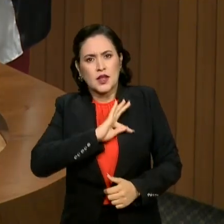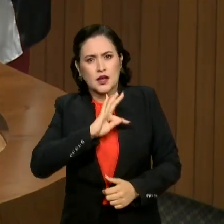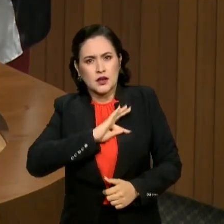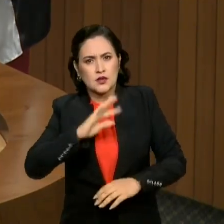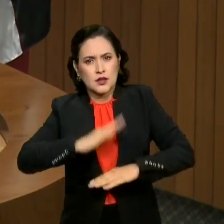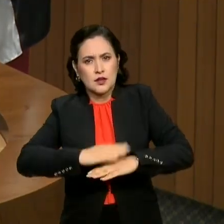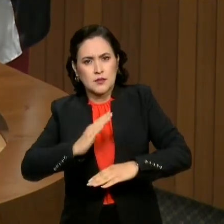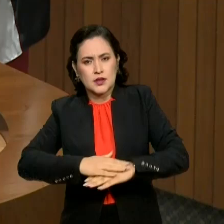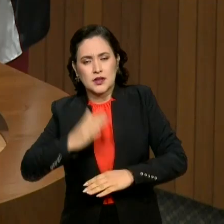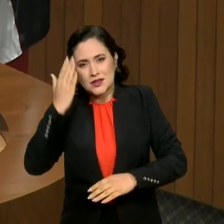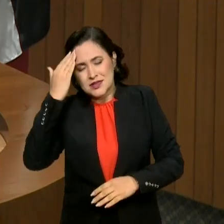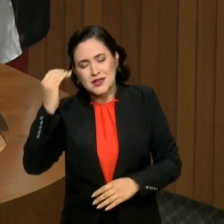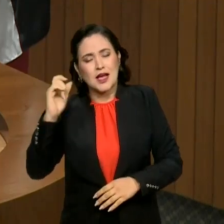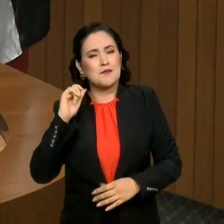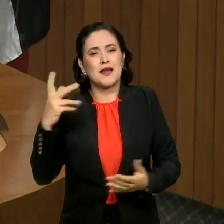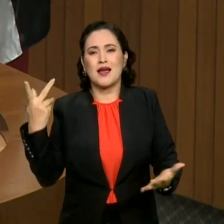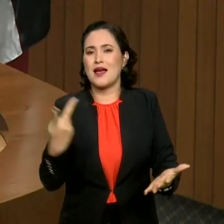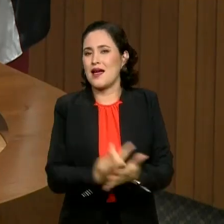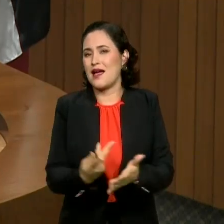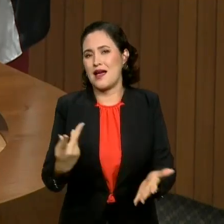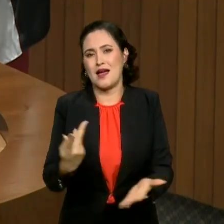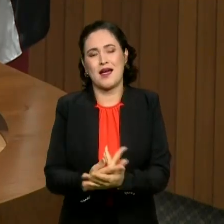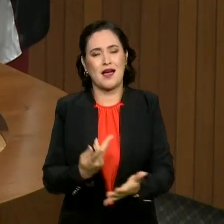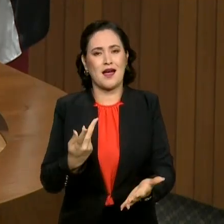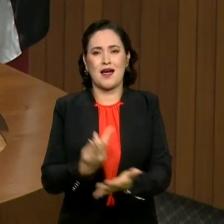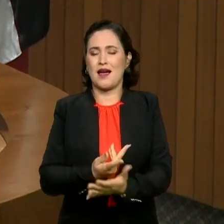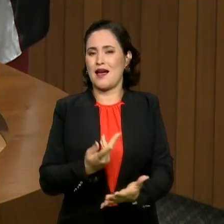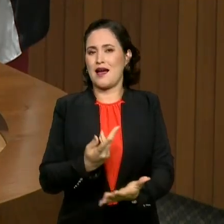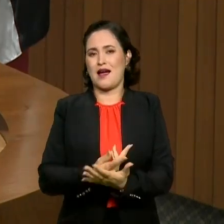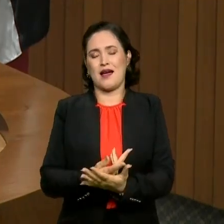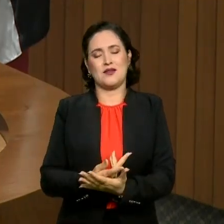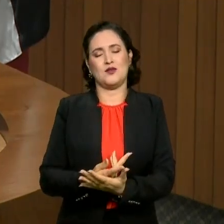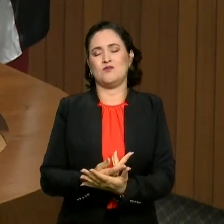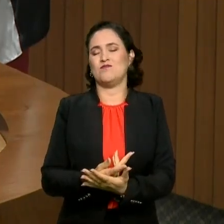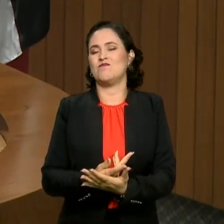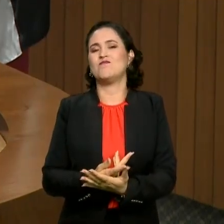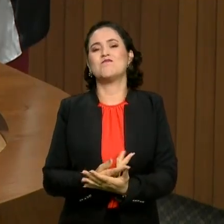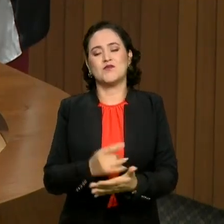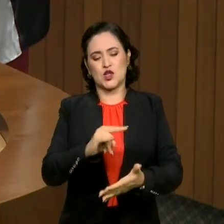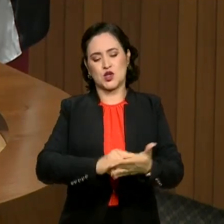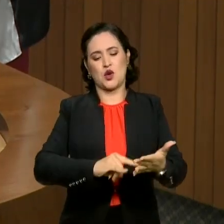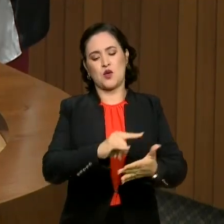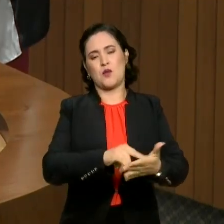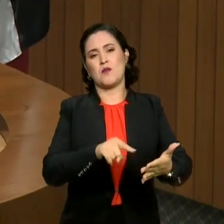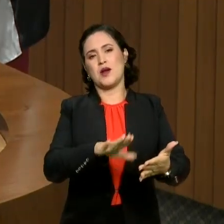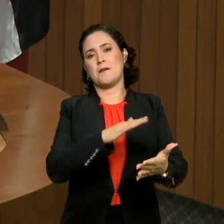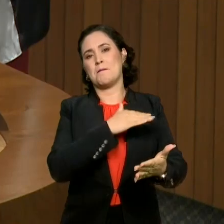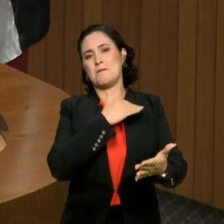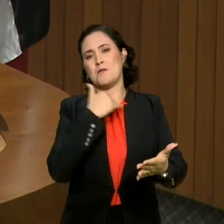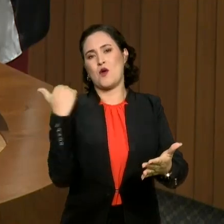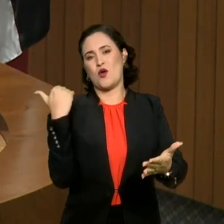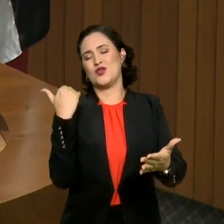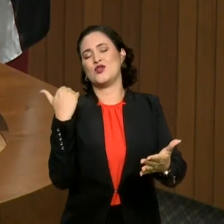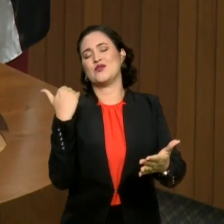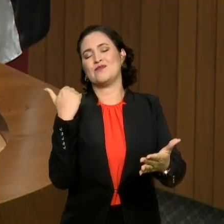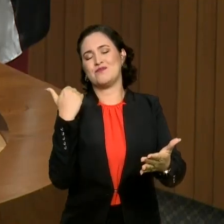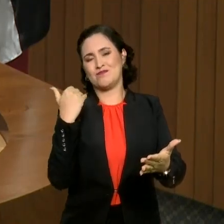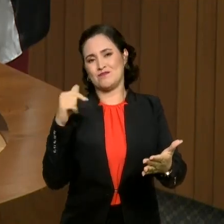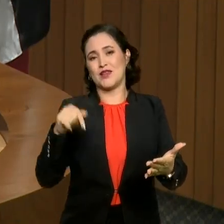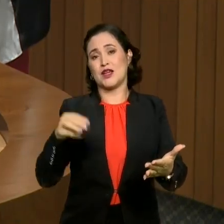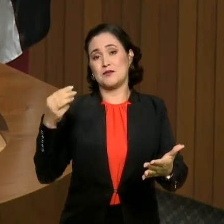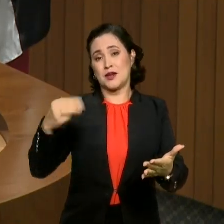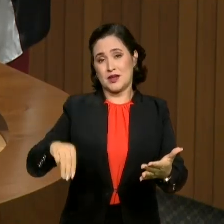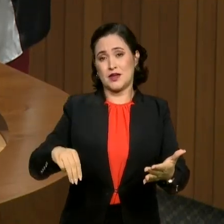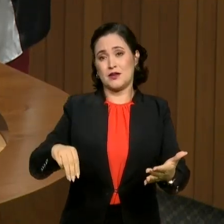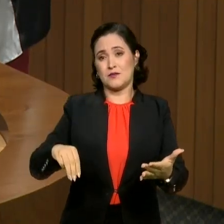de preenchimentos de atestados de óbito no estado do Maranhão. E vou lhe dar outro dado. O Maranhão foi o estado